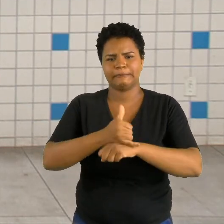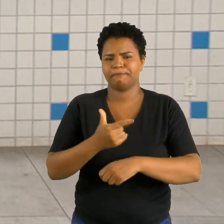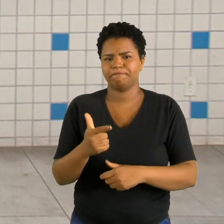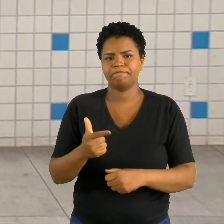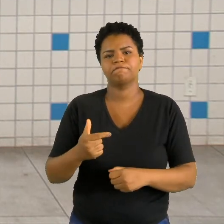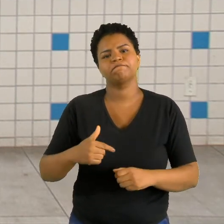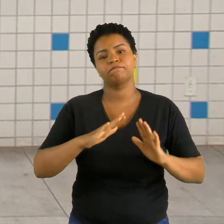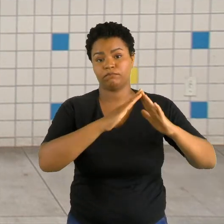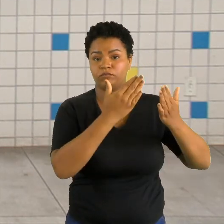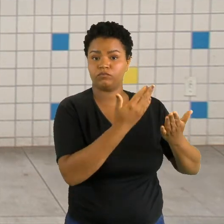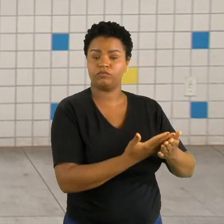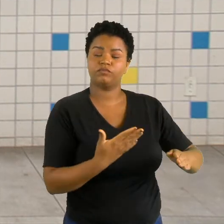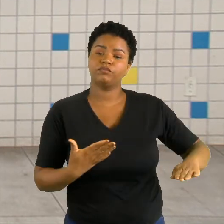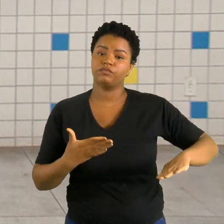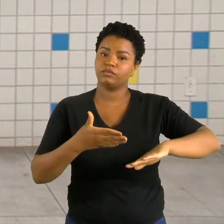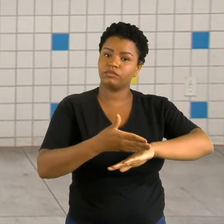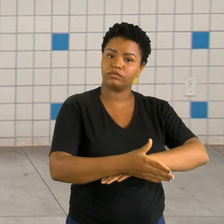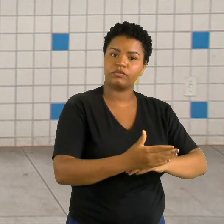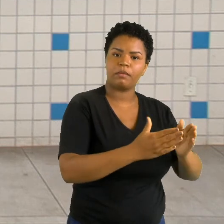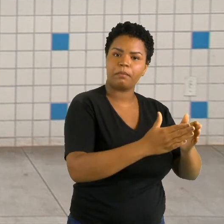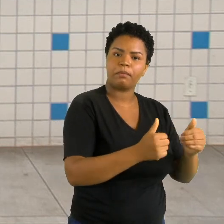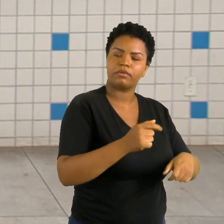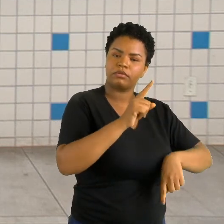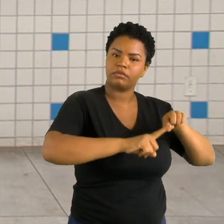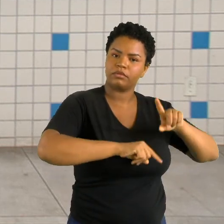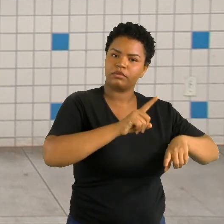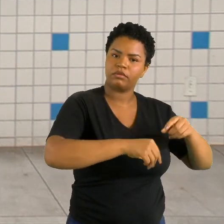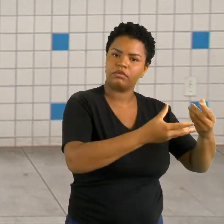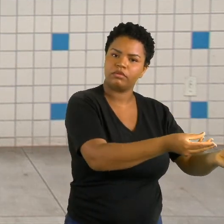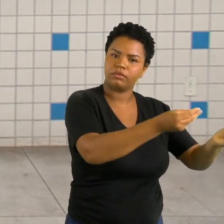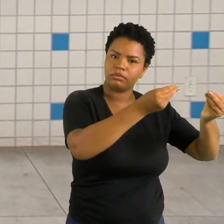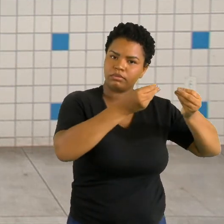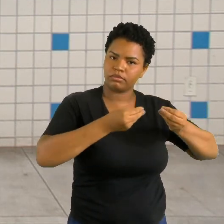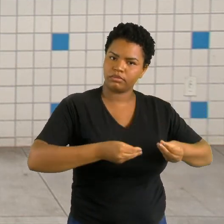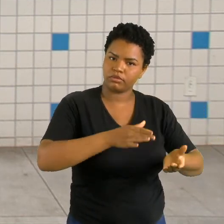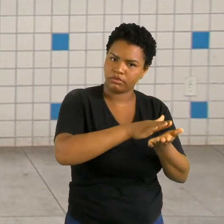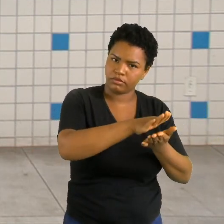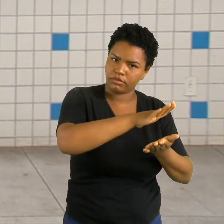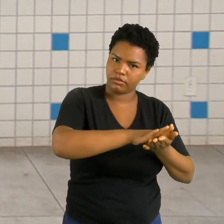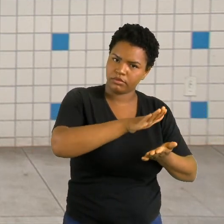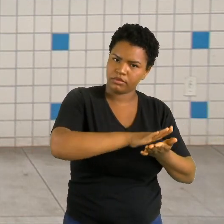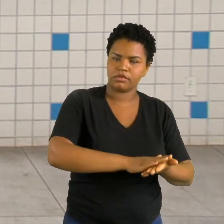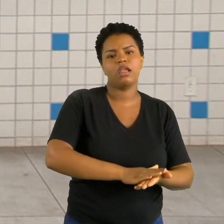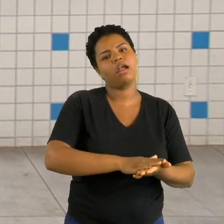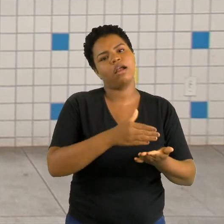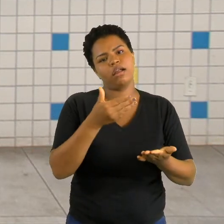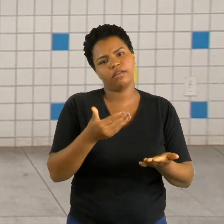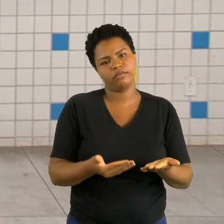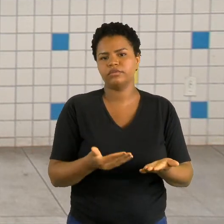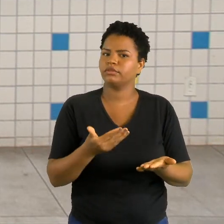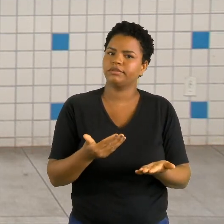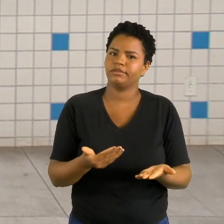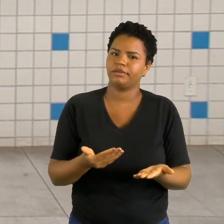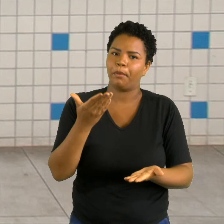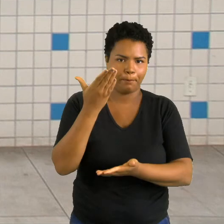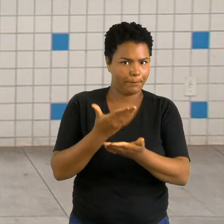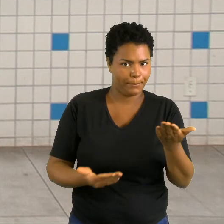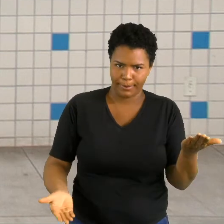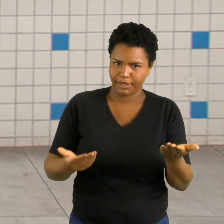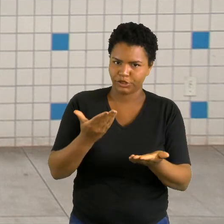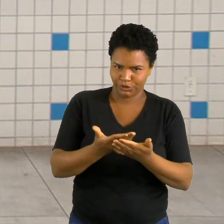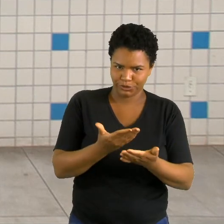Essa foi a nossa 5ª aula. Acessem a plataforma Palmas Homeschool, que é a nossa ferramenta